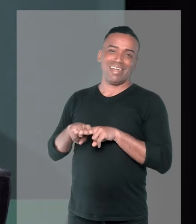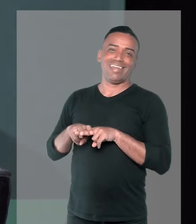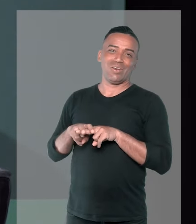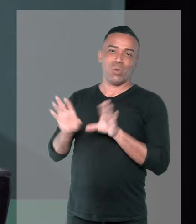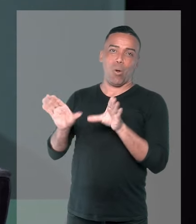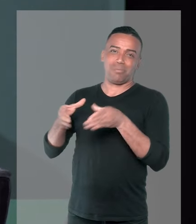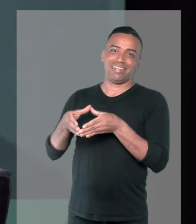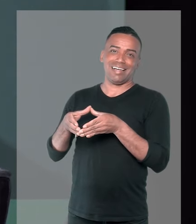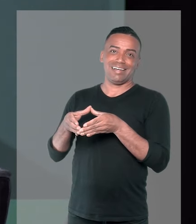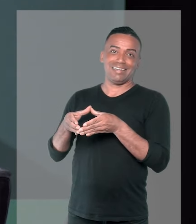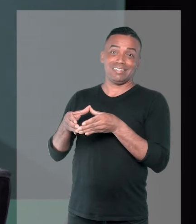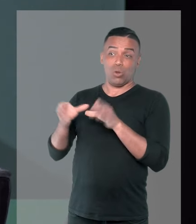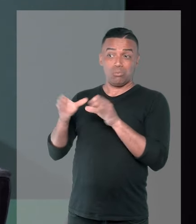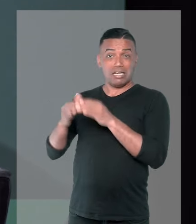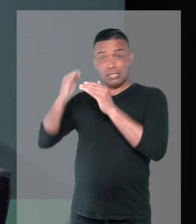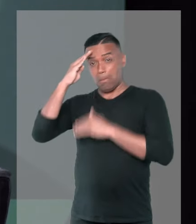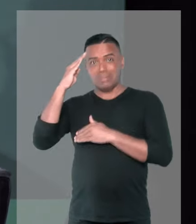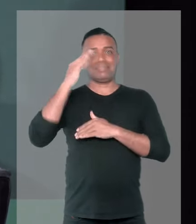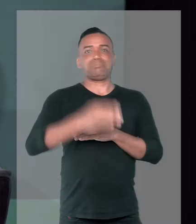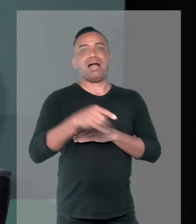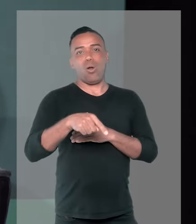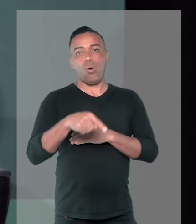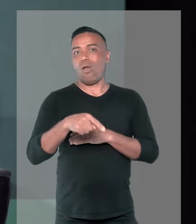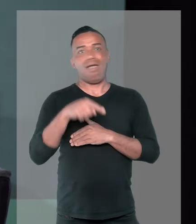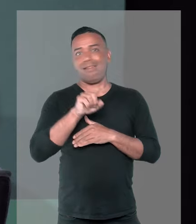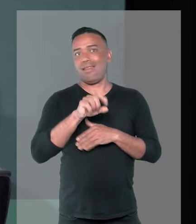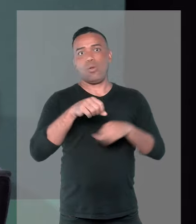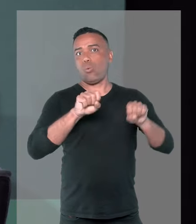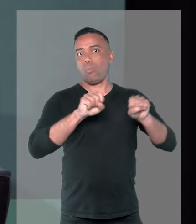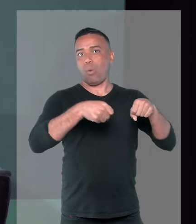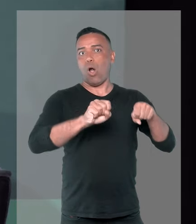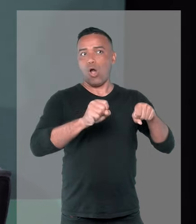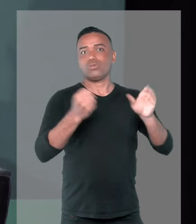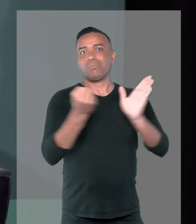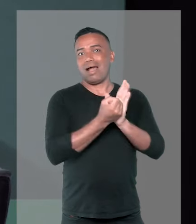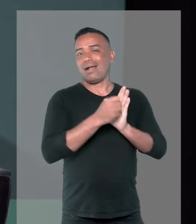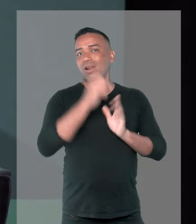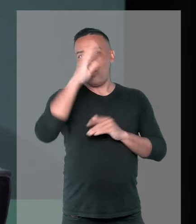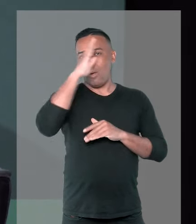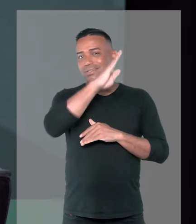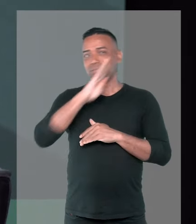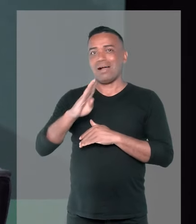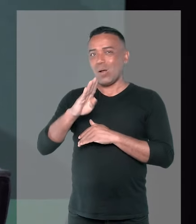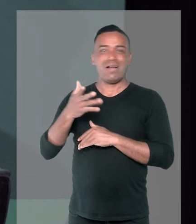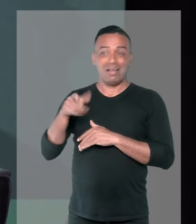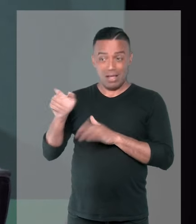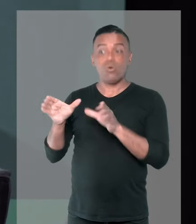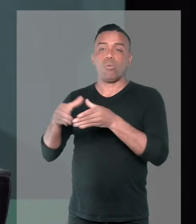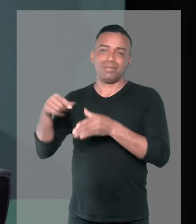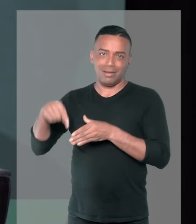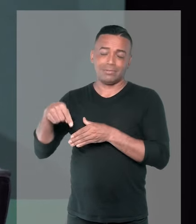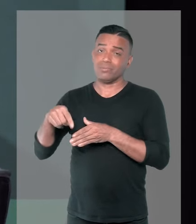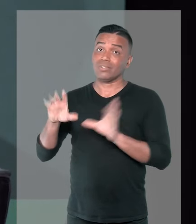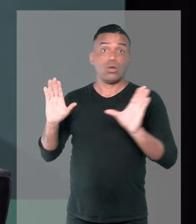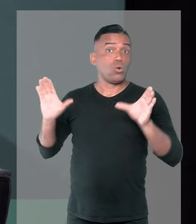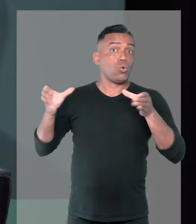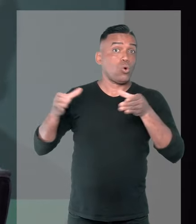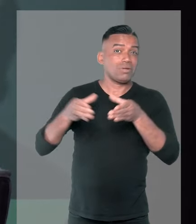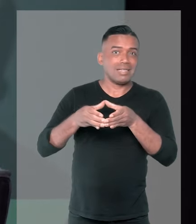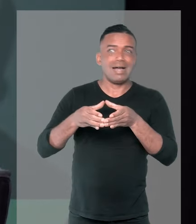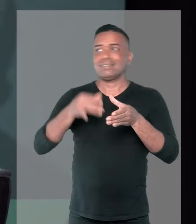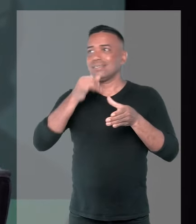ela é parte do fluxo ela não é o fluxo que carrega todo mundo então você pega por exemplo comunidades inteiras de